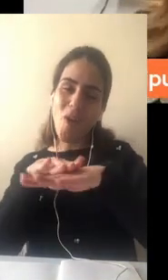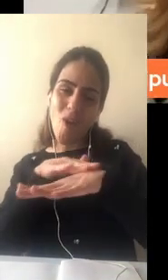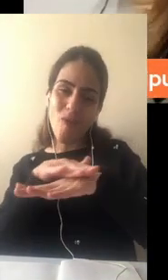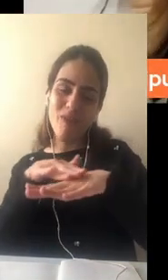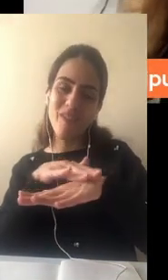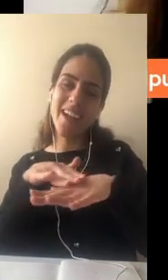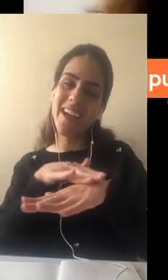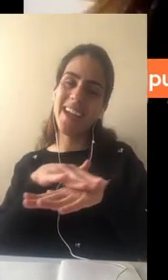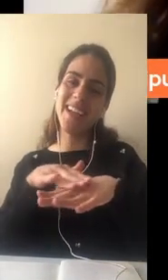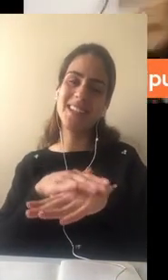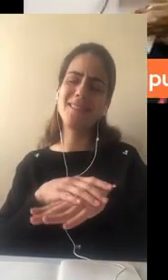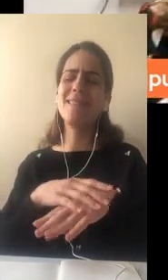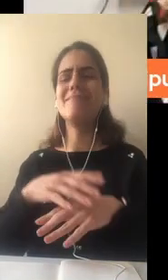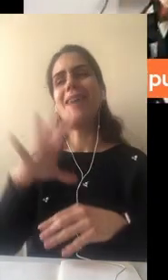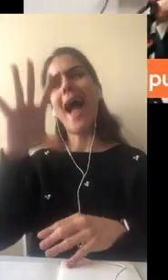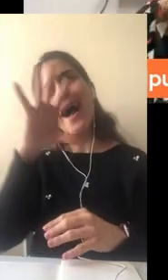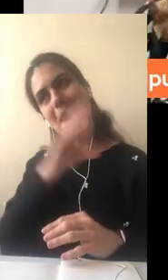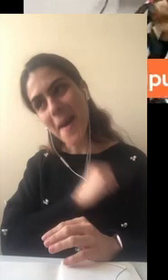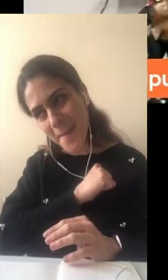cast.